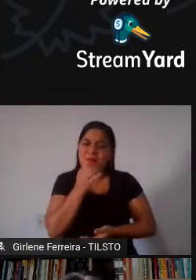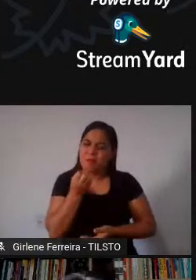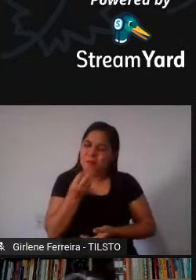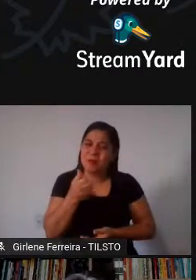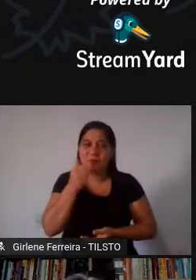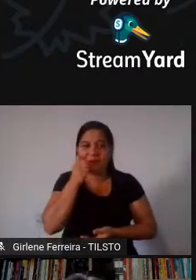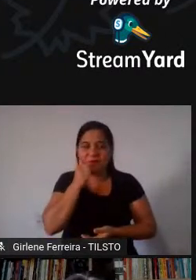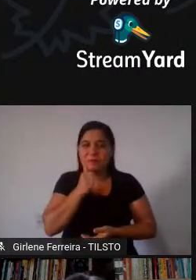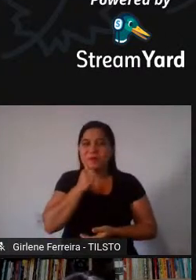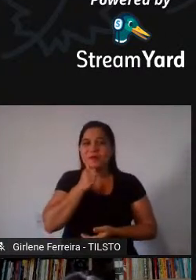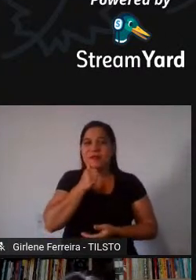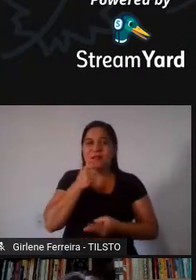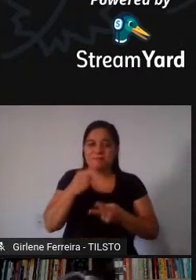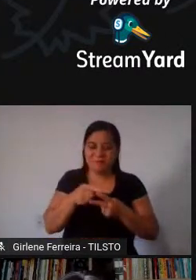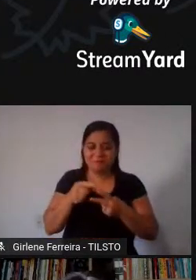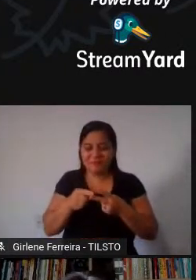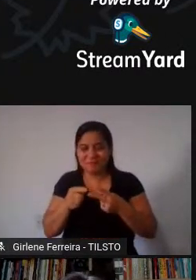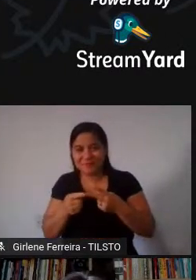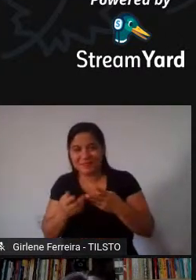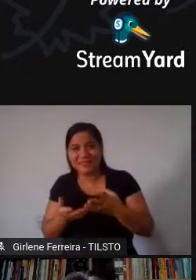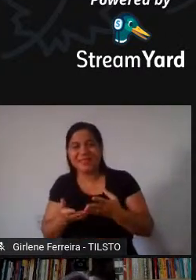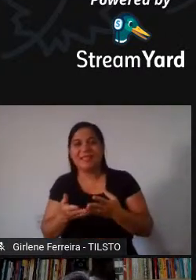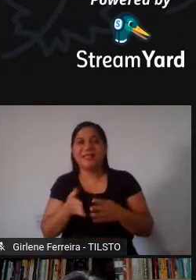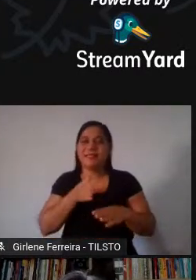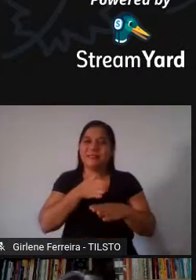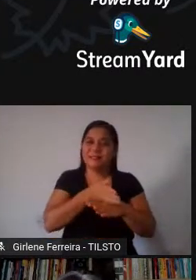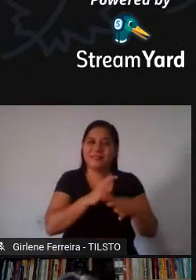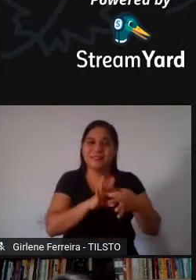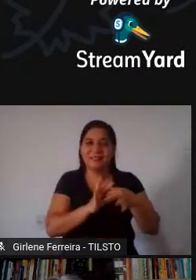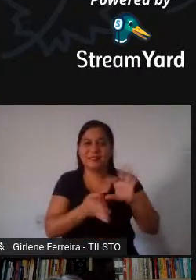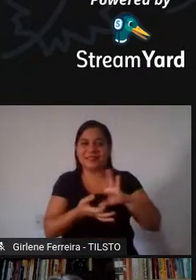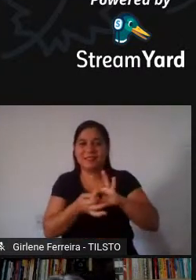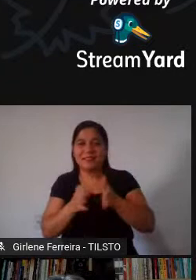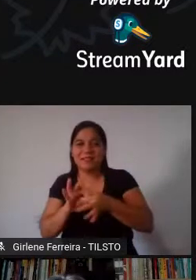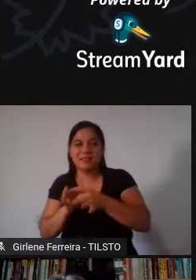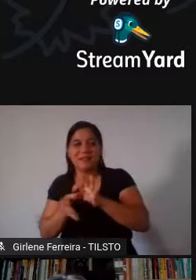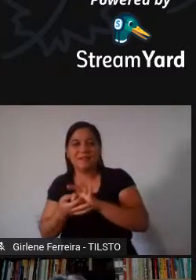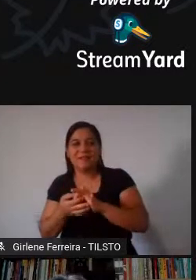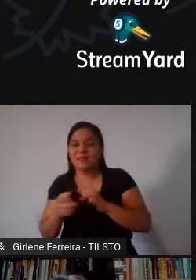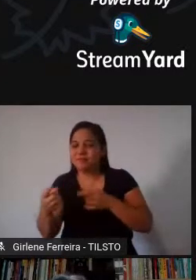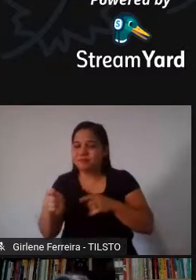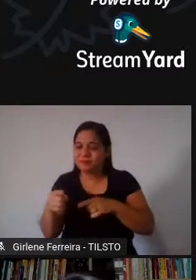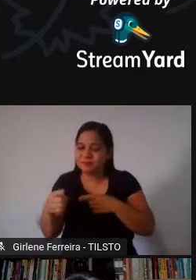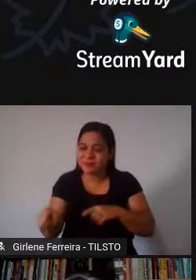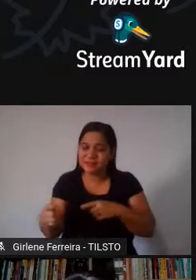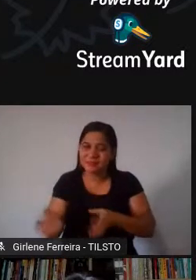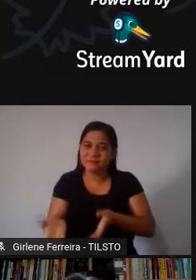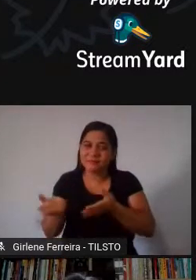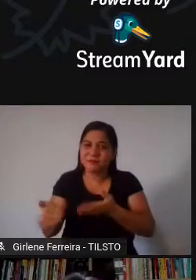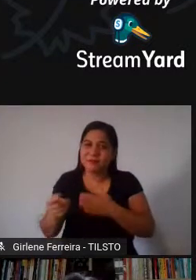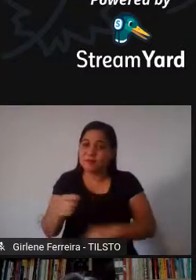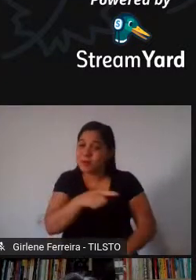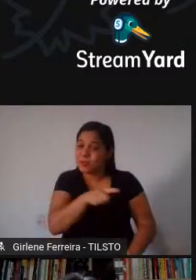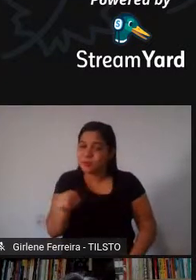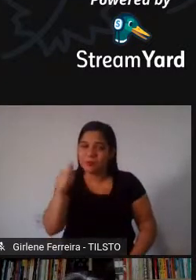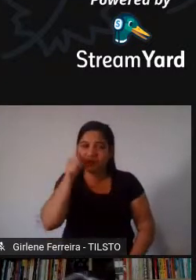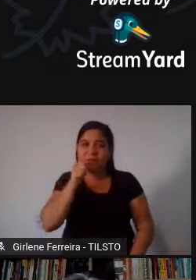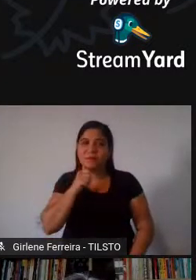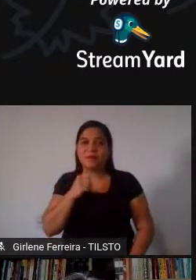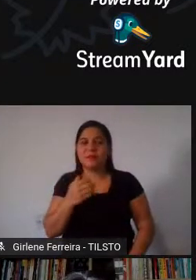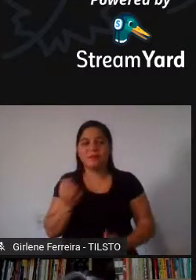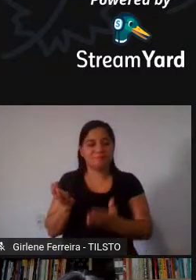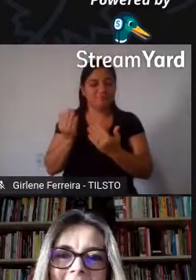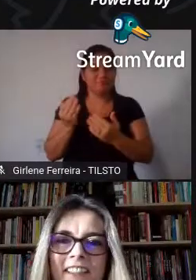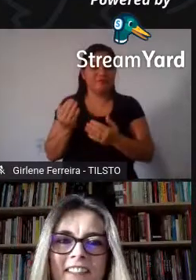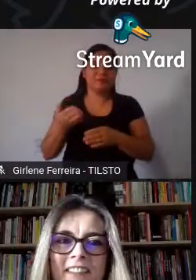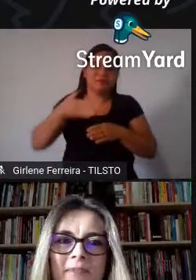mulheres de que estão participando das Olimpíadas e pode ser um bom incentivo para as nossas, para as meninas participarem também, né?